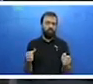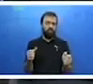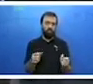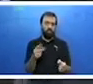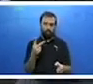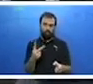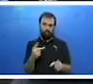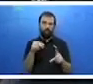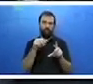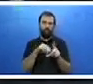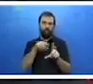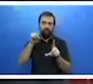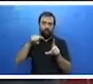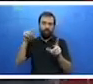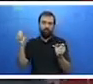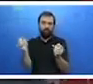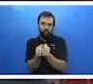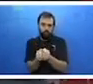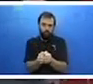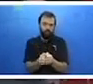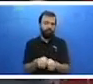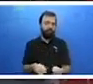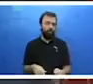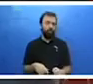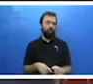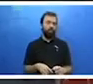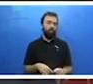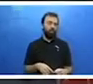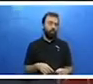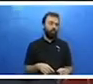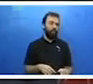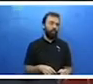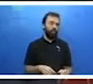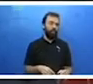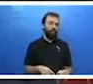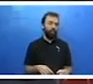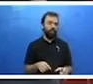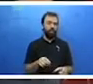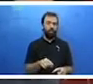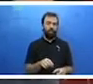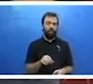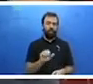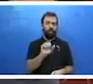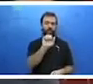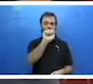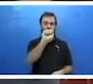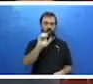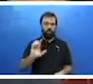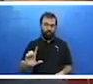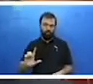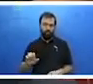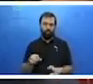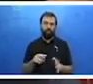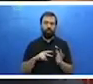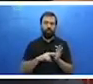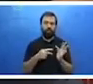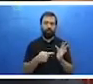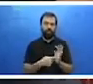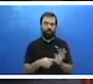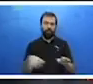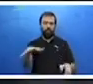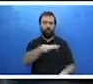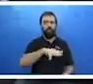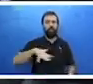2, a população. Colocaram juntinhos. O azul representa a área e o verdinho representa a